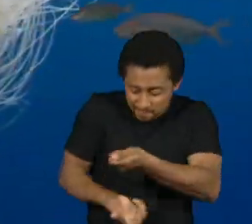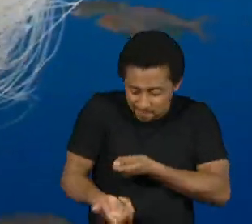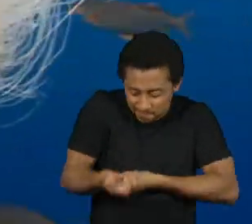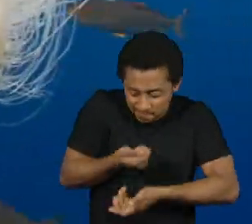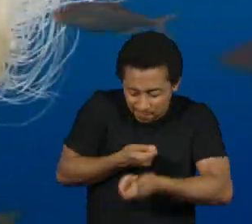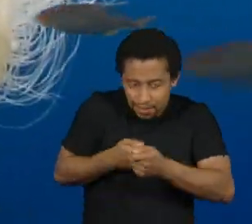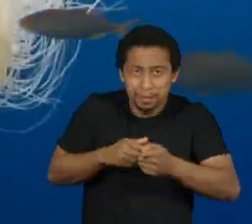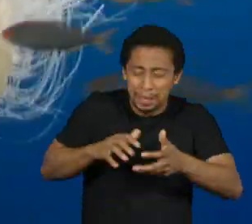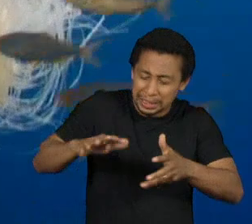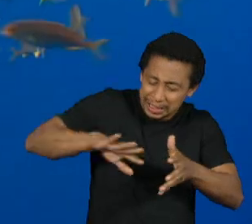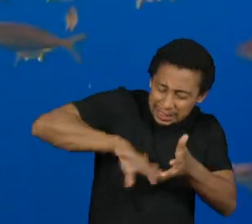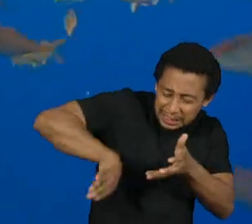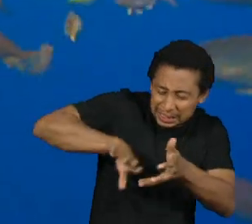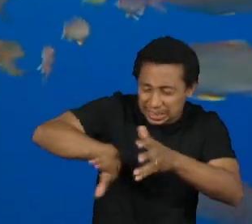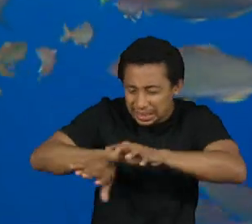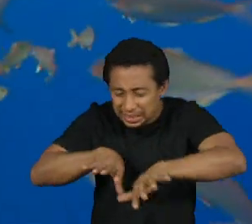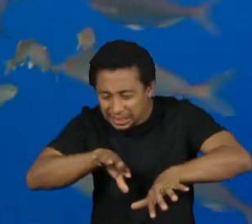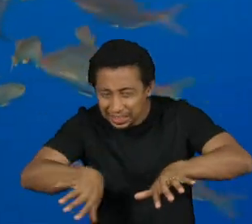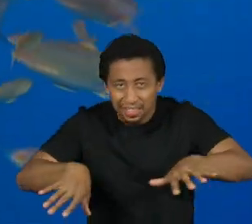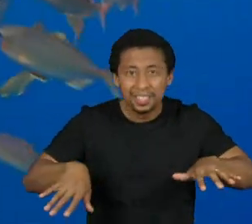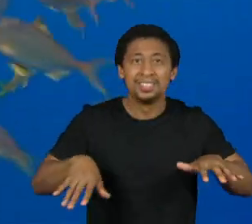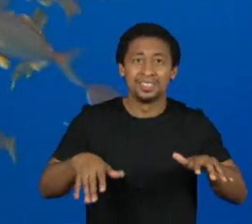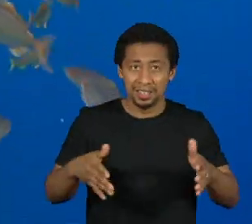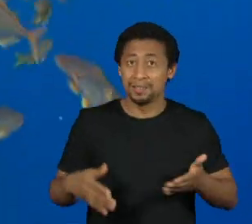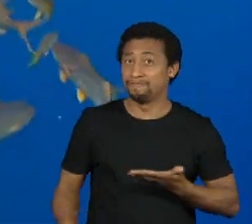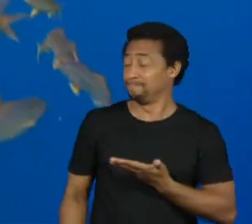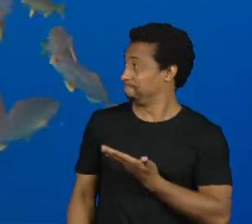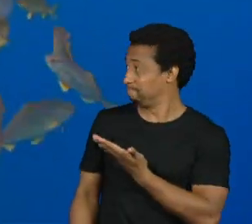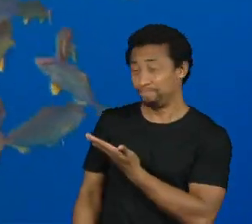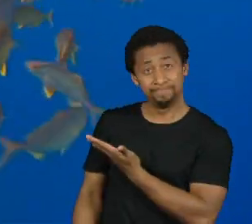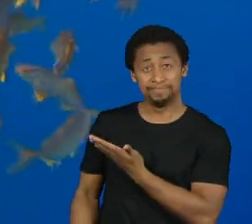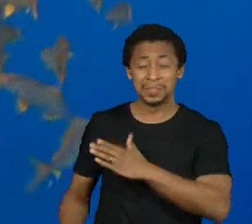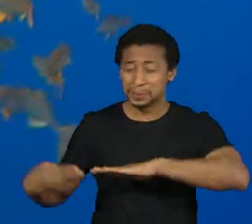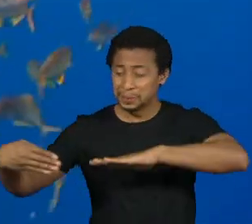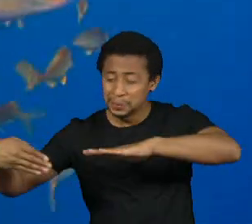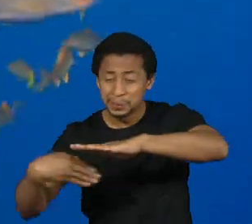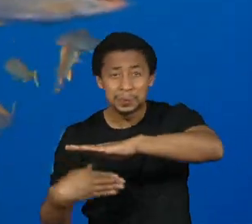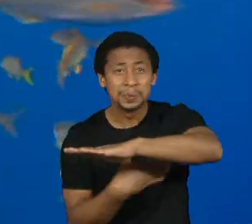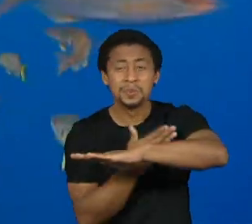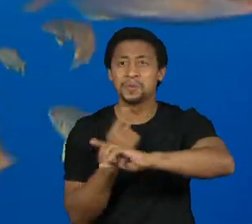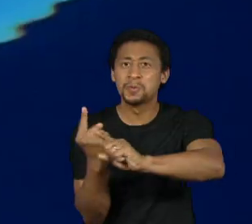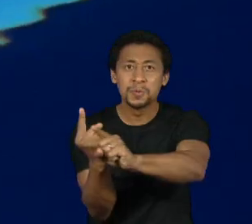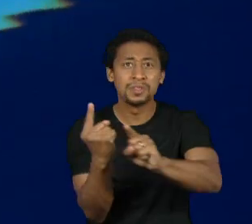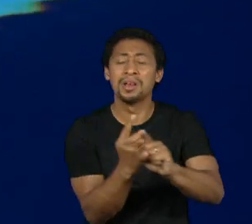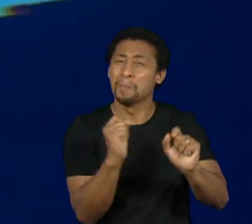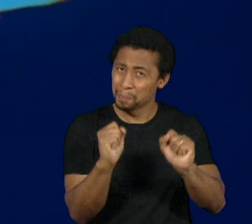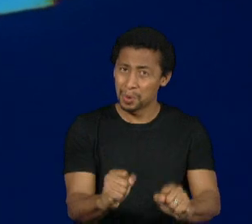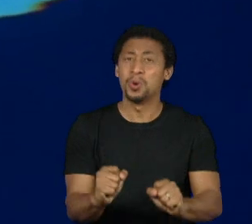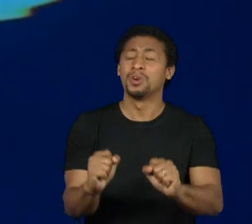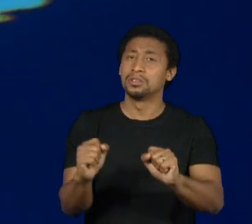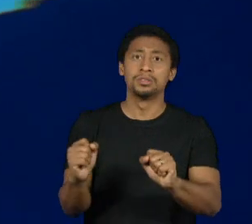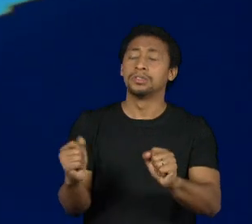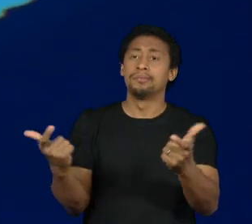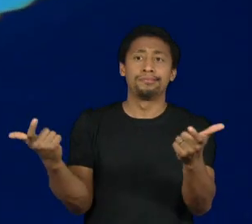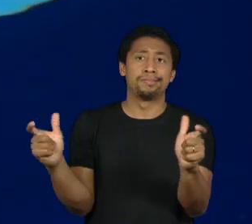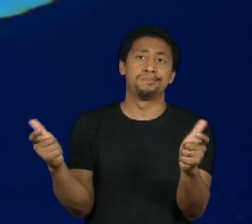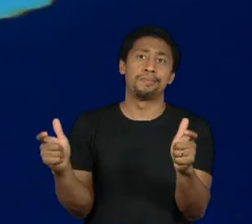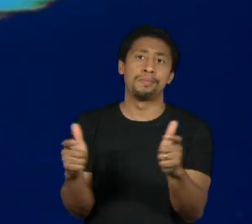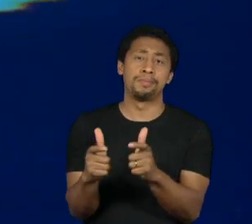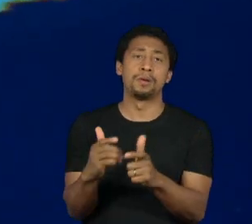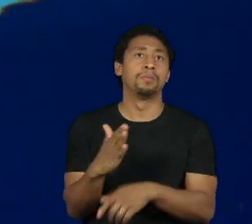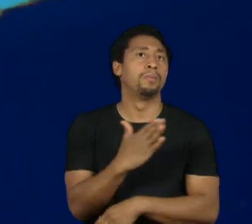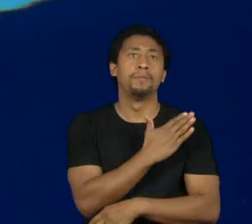pesca da minha quilha. Os animais que encontram isso, eles podem acabar morrendo por conta